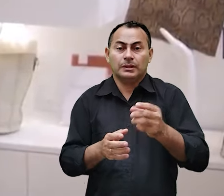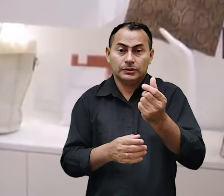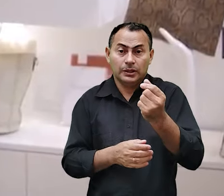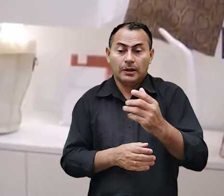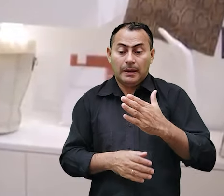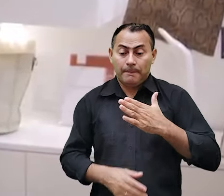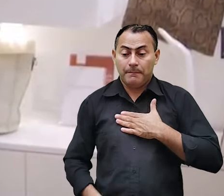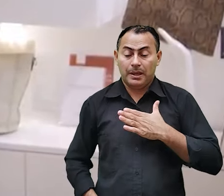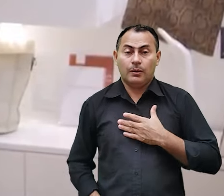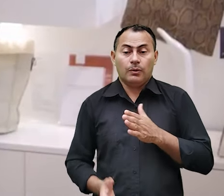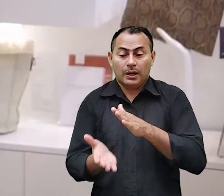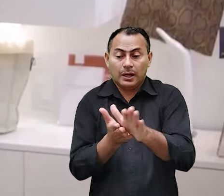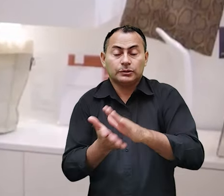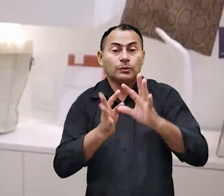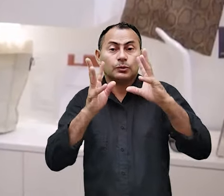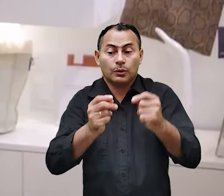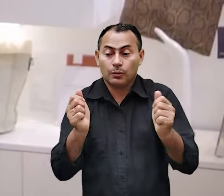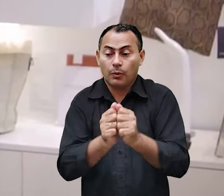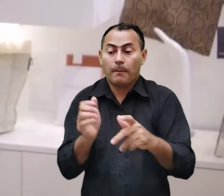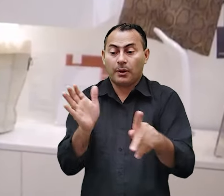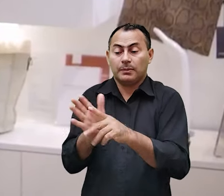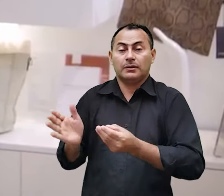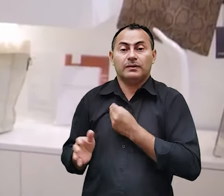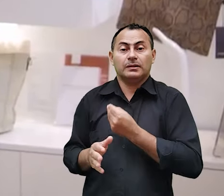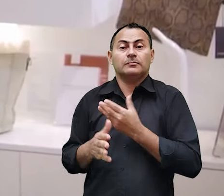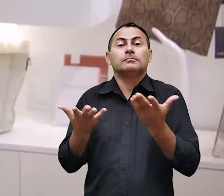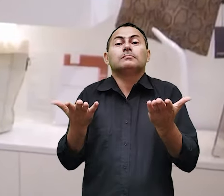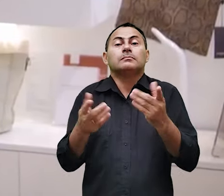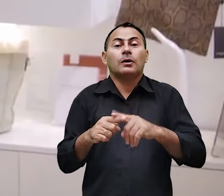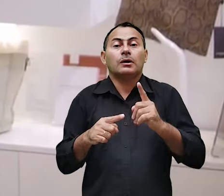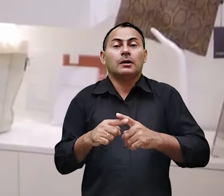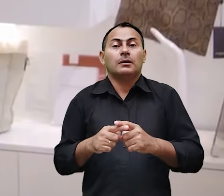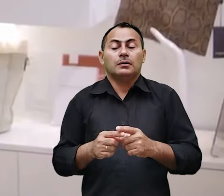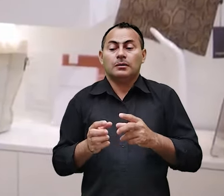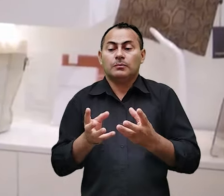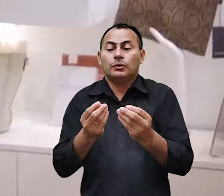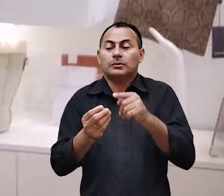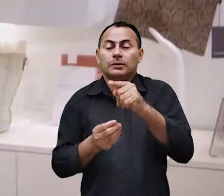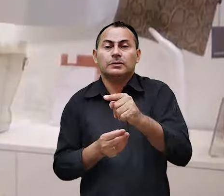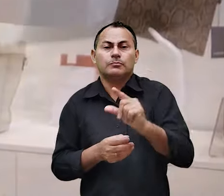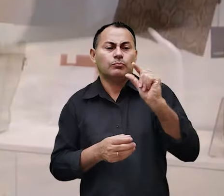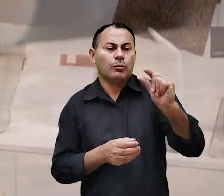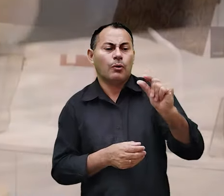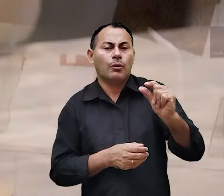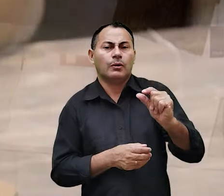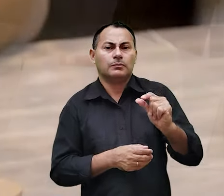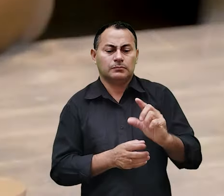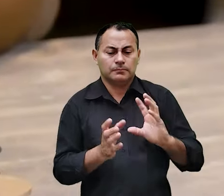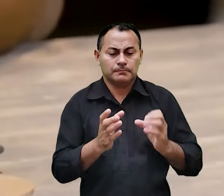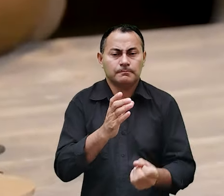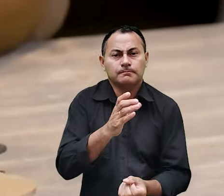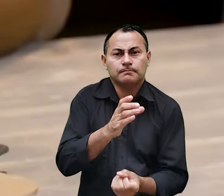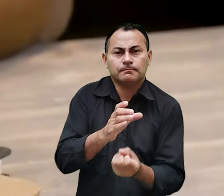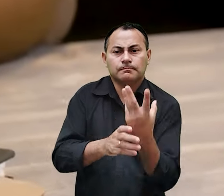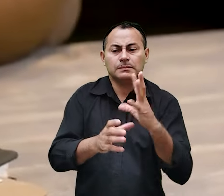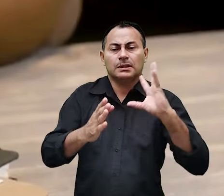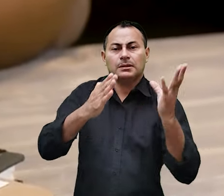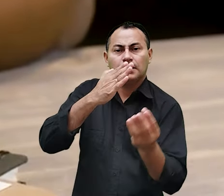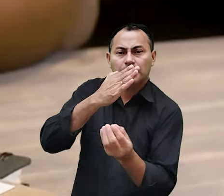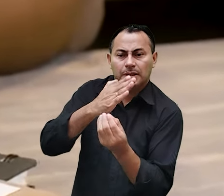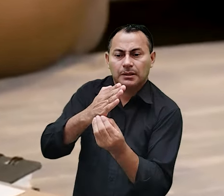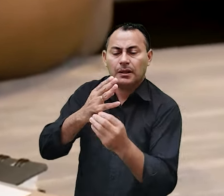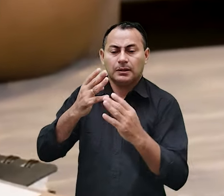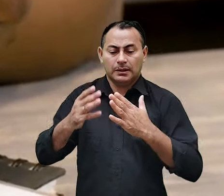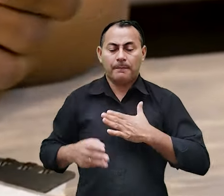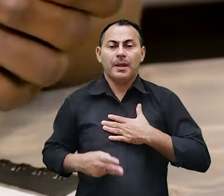mesmo? Aquele dinheiro era meu e você gastou todo com você? Por que tanto para você e tão pouco na